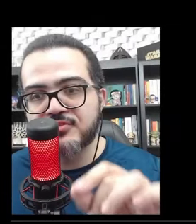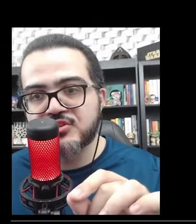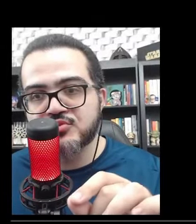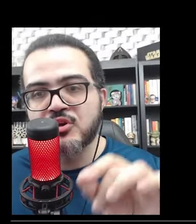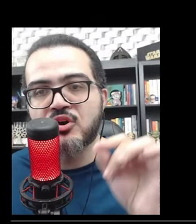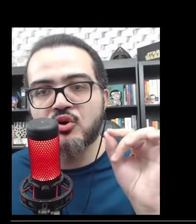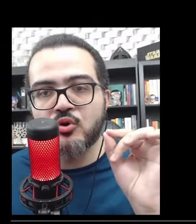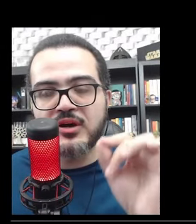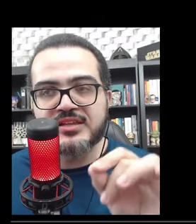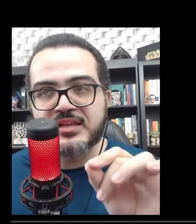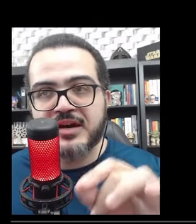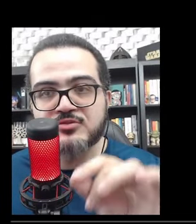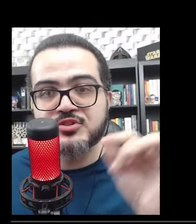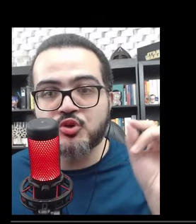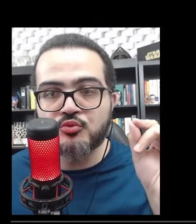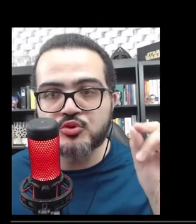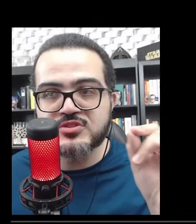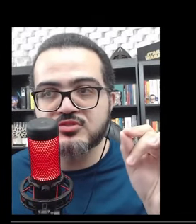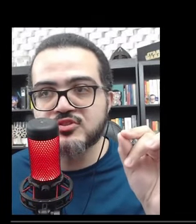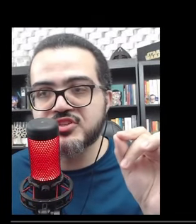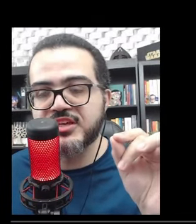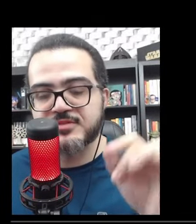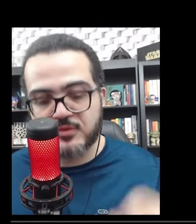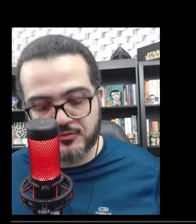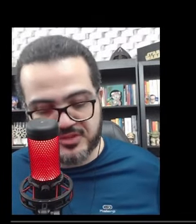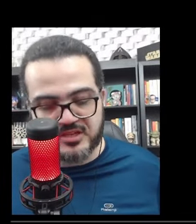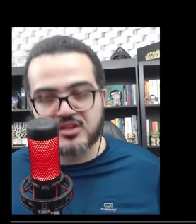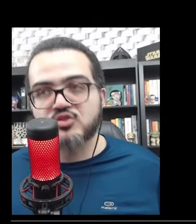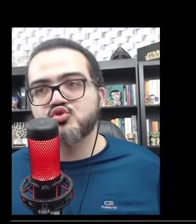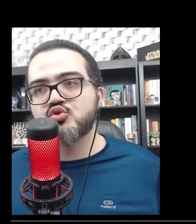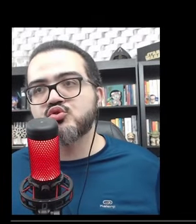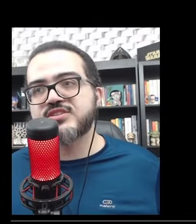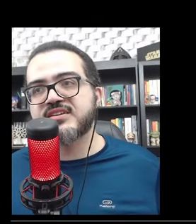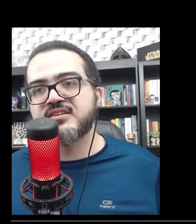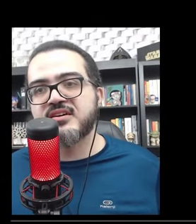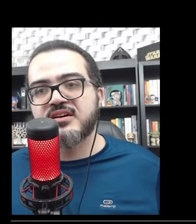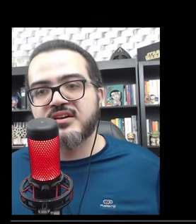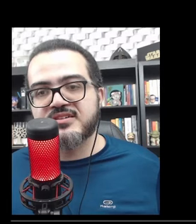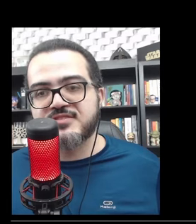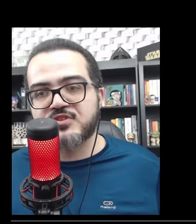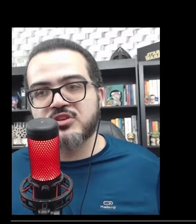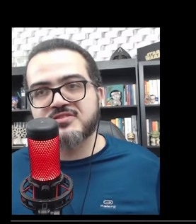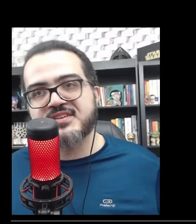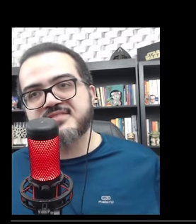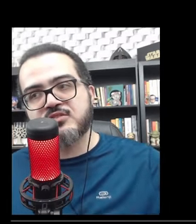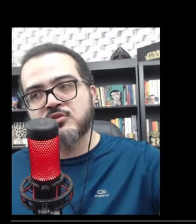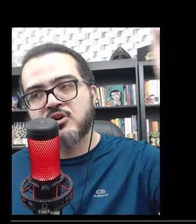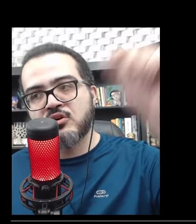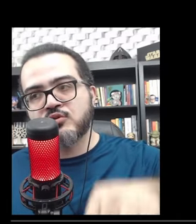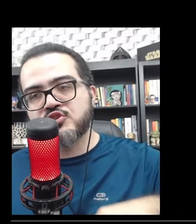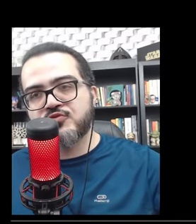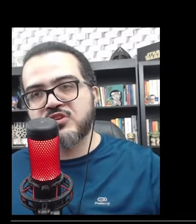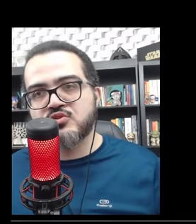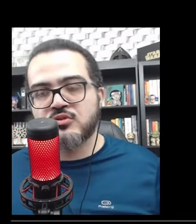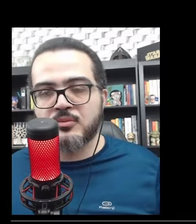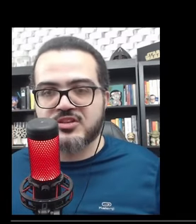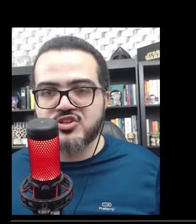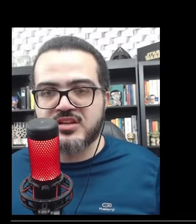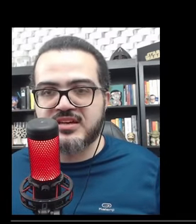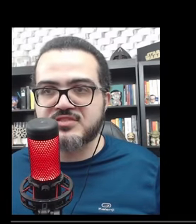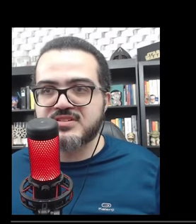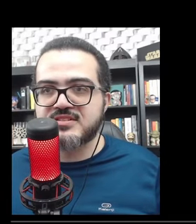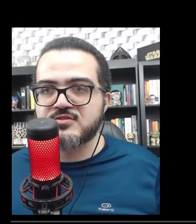gravar um vídeo com a Leila Barros que ouviu o setor de games vamos ver juntos aqui esse vídeo não esquecendo curte o vídeo